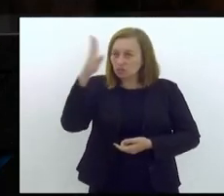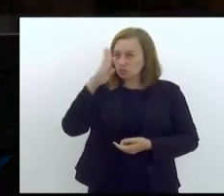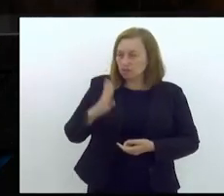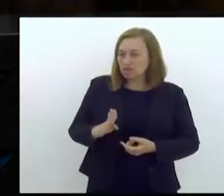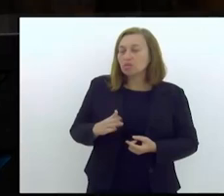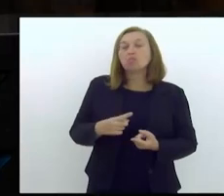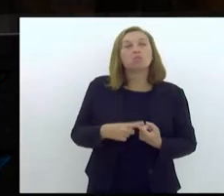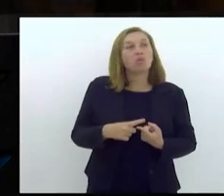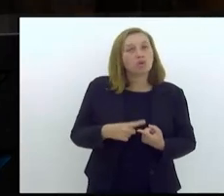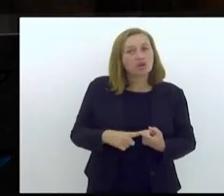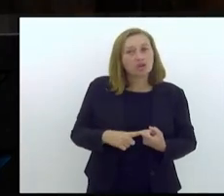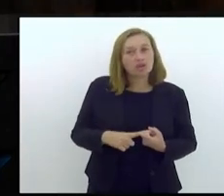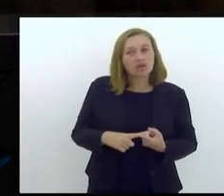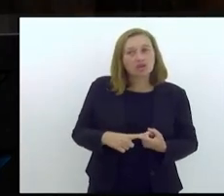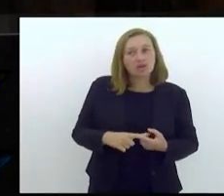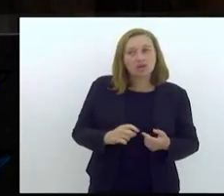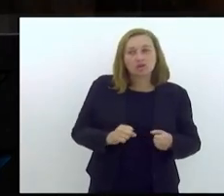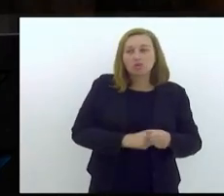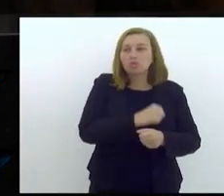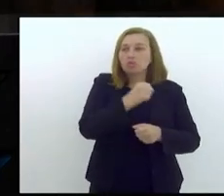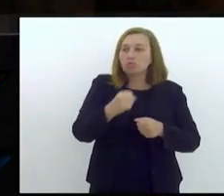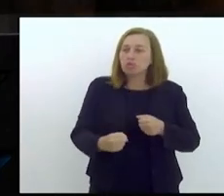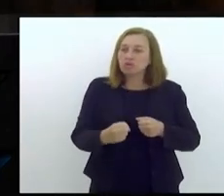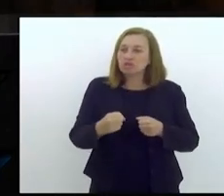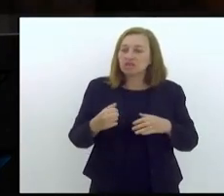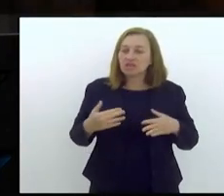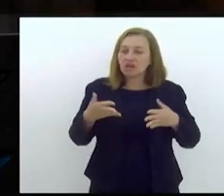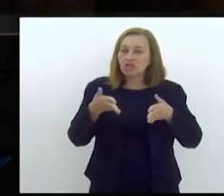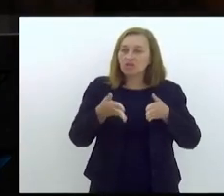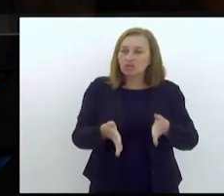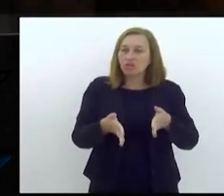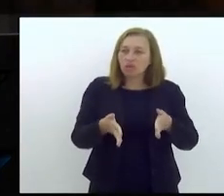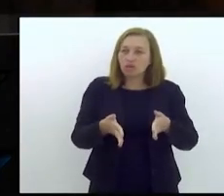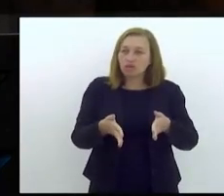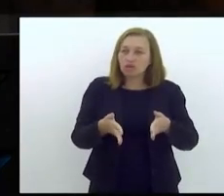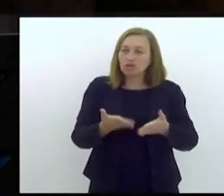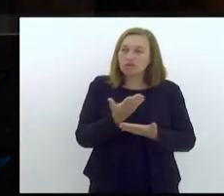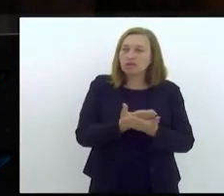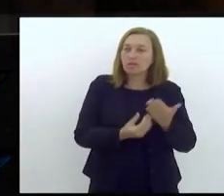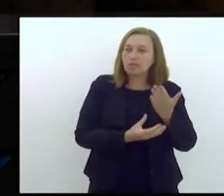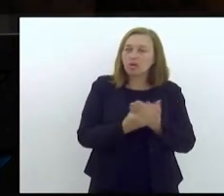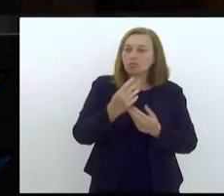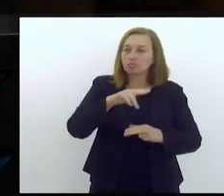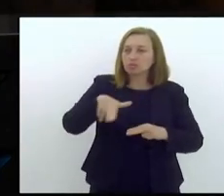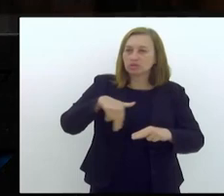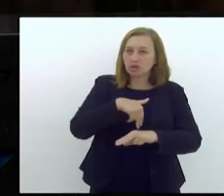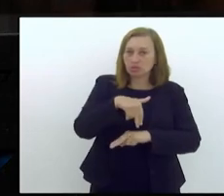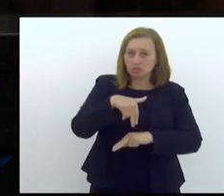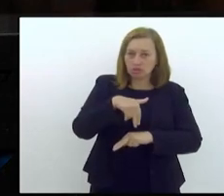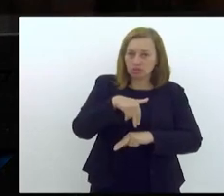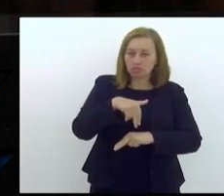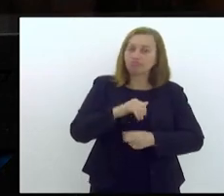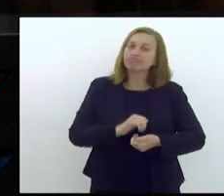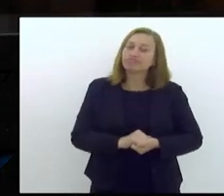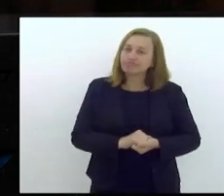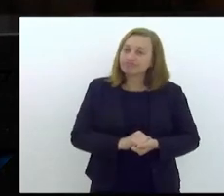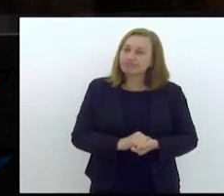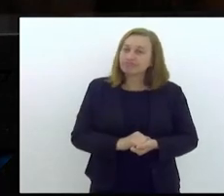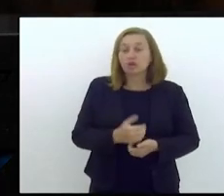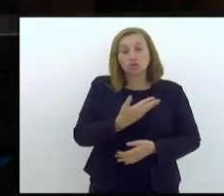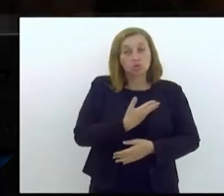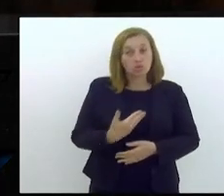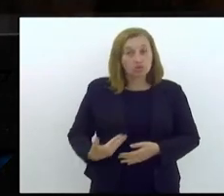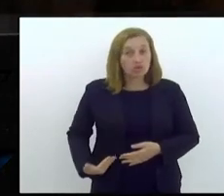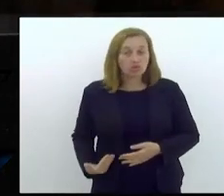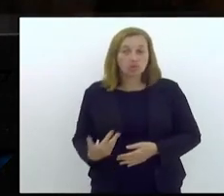poder porque porque o poder Tá concentrado na mão da União quer seja no